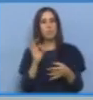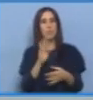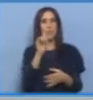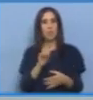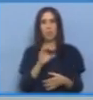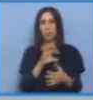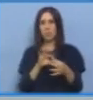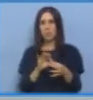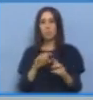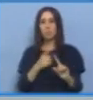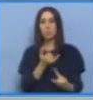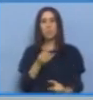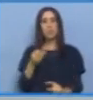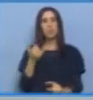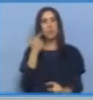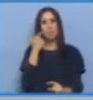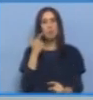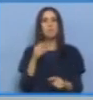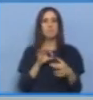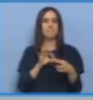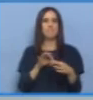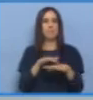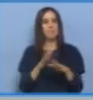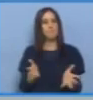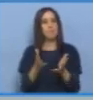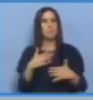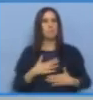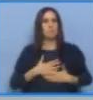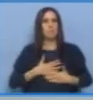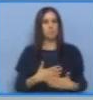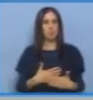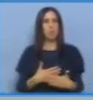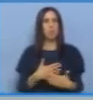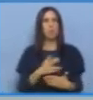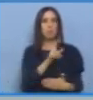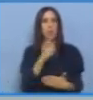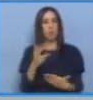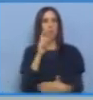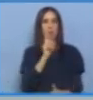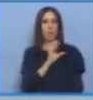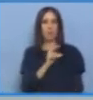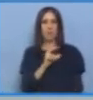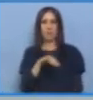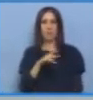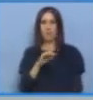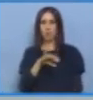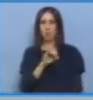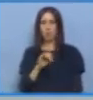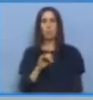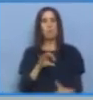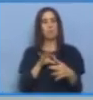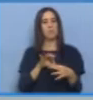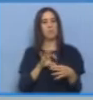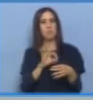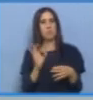2002 dinamiza a rede de voluntariado missionário e que agora queremos analisar com Catarina António, da Fundação Fé e